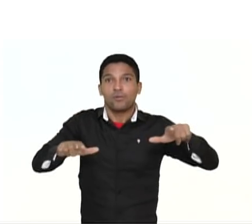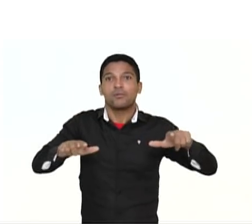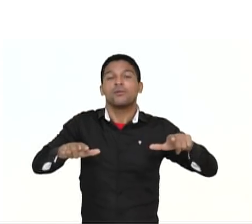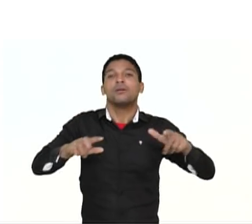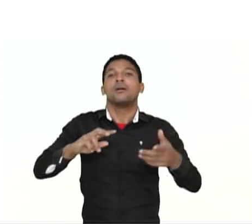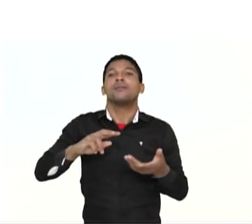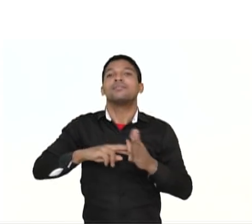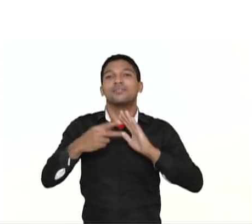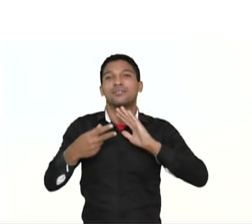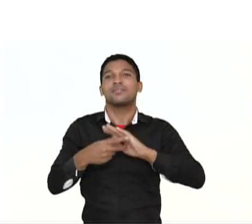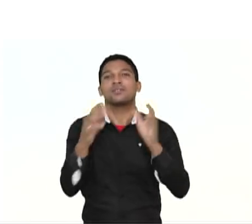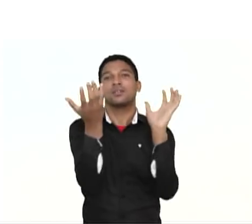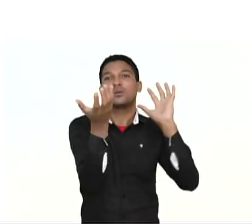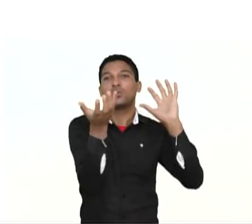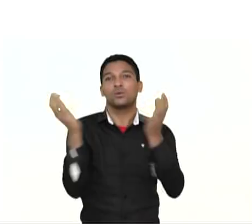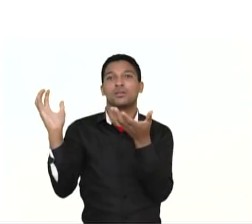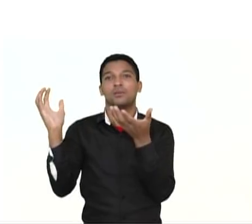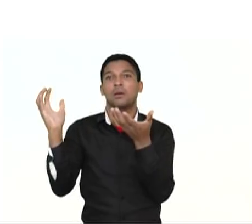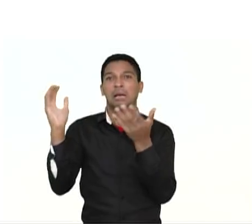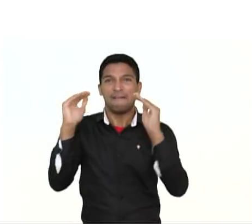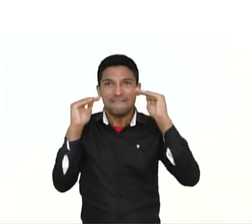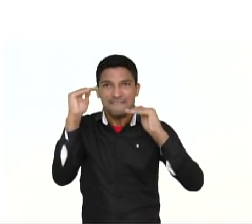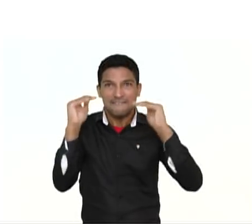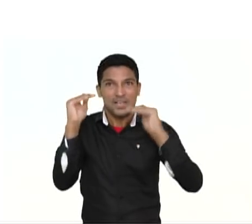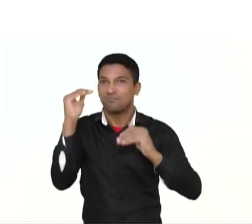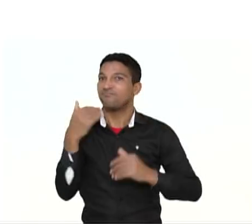dos incêndios.